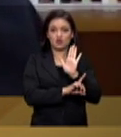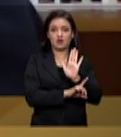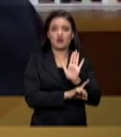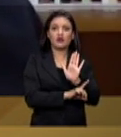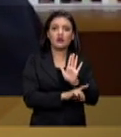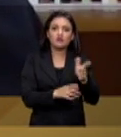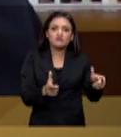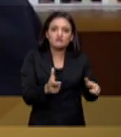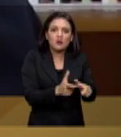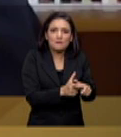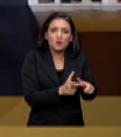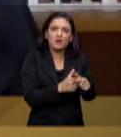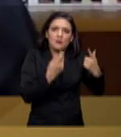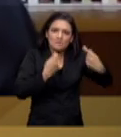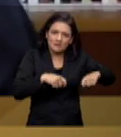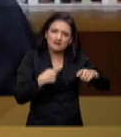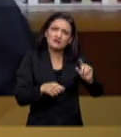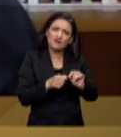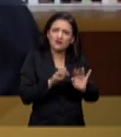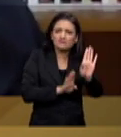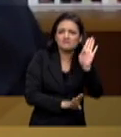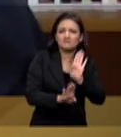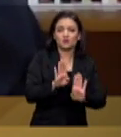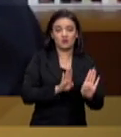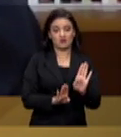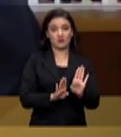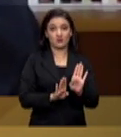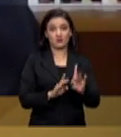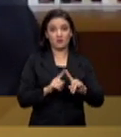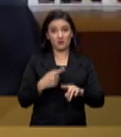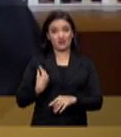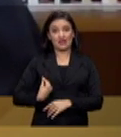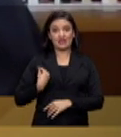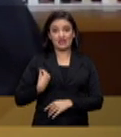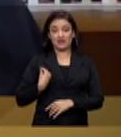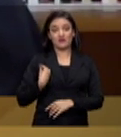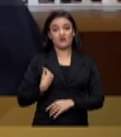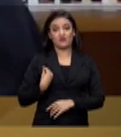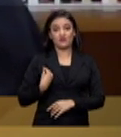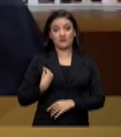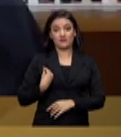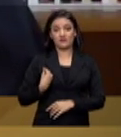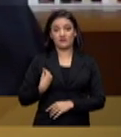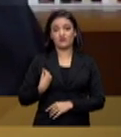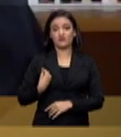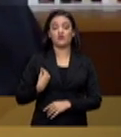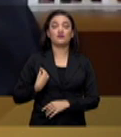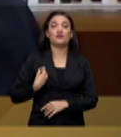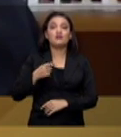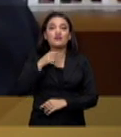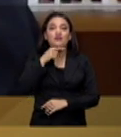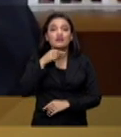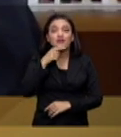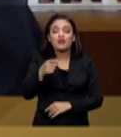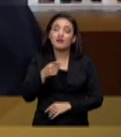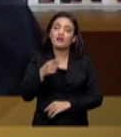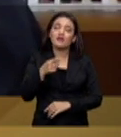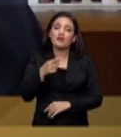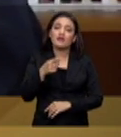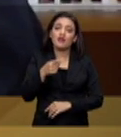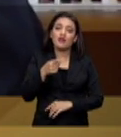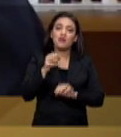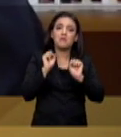parcimônia. Na vida, ninguém deve presumir demais de si mesmo. E, de fato,